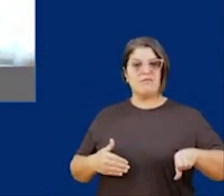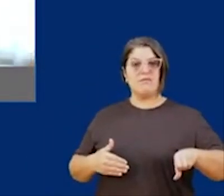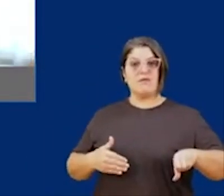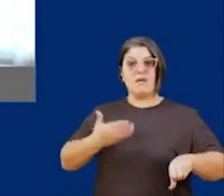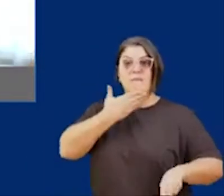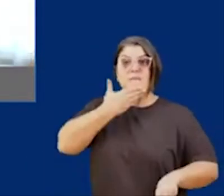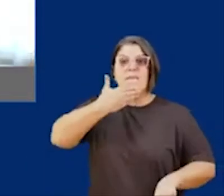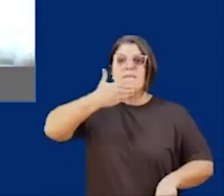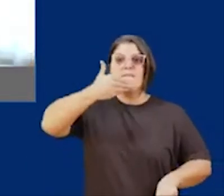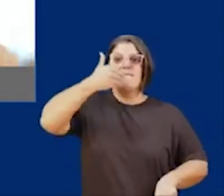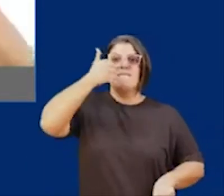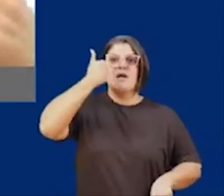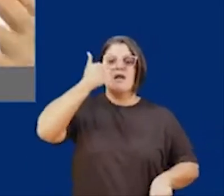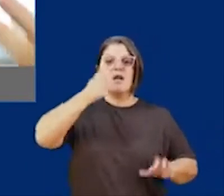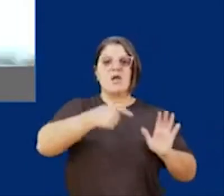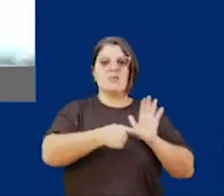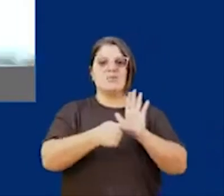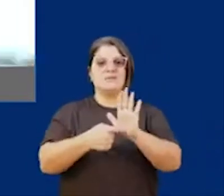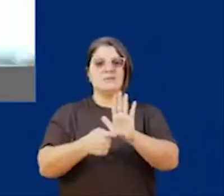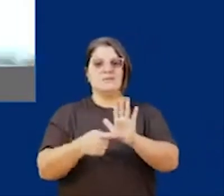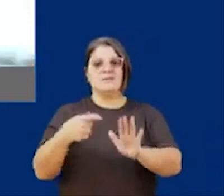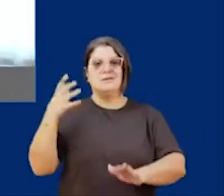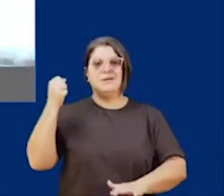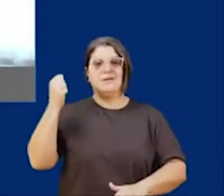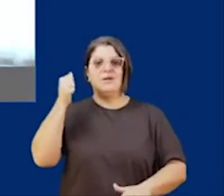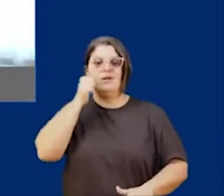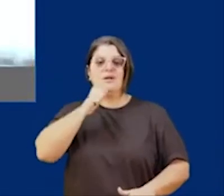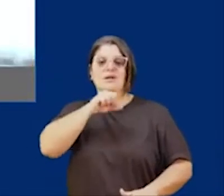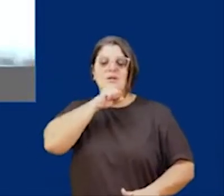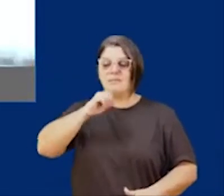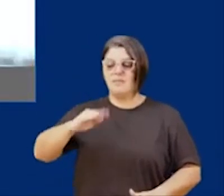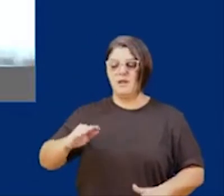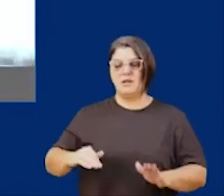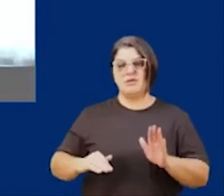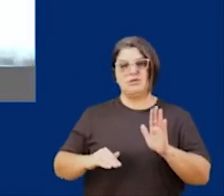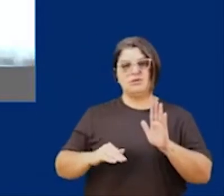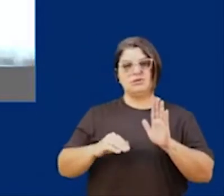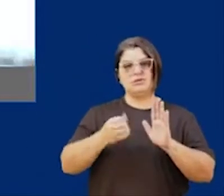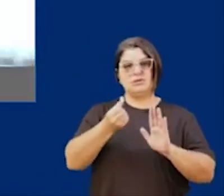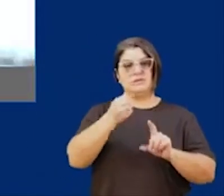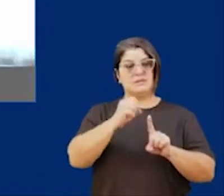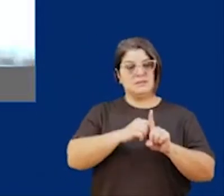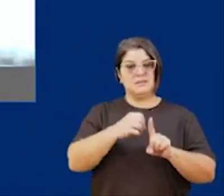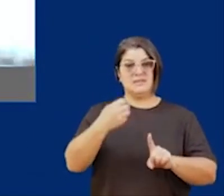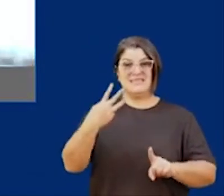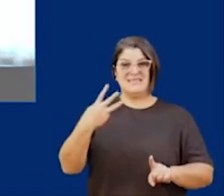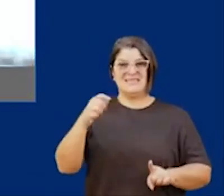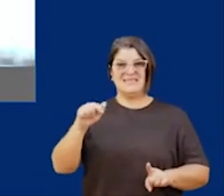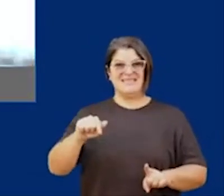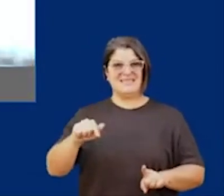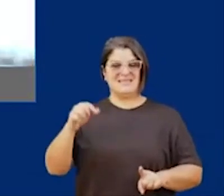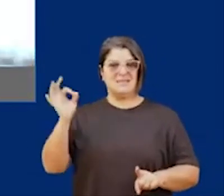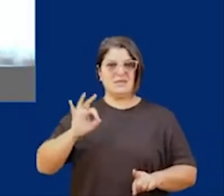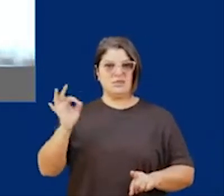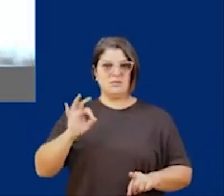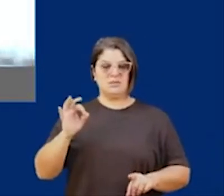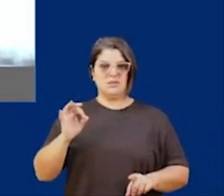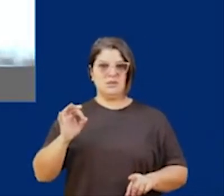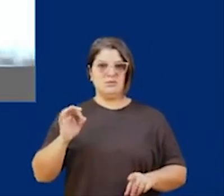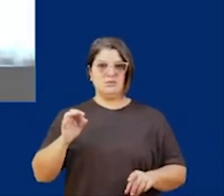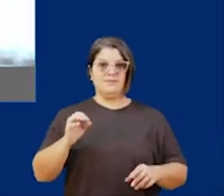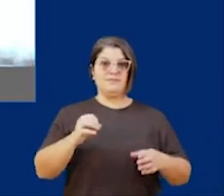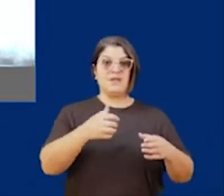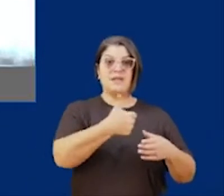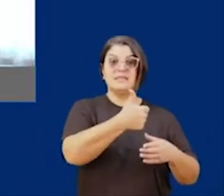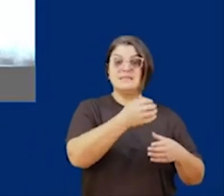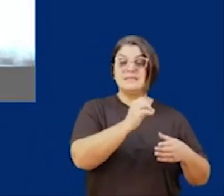todos os indicadores, né? O aleitamento materno exclusivo de menores de 6 meses, que era 37%, ou seja, de cada 100 mulheres, 37